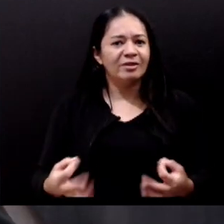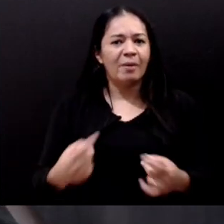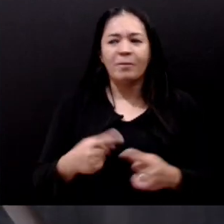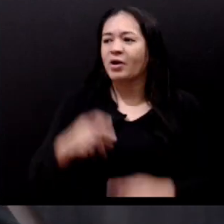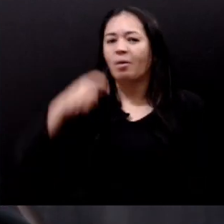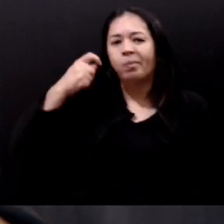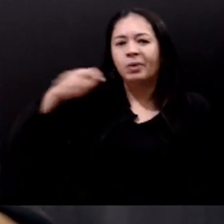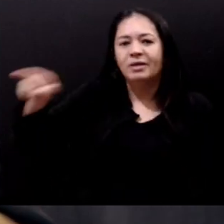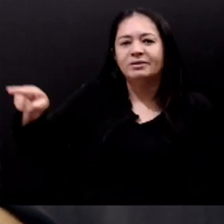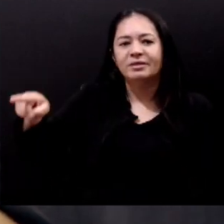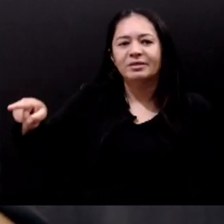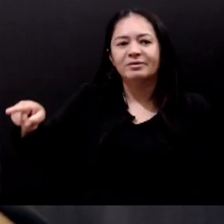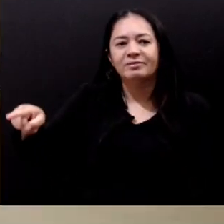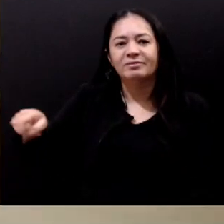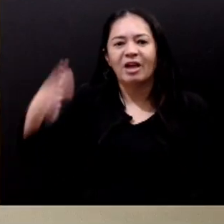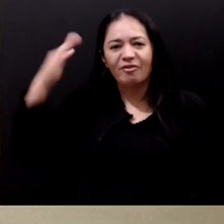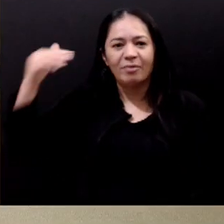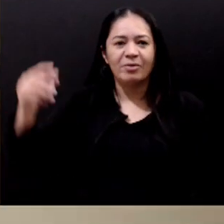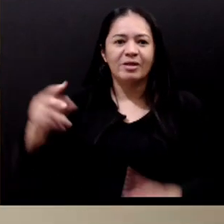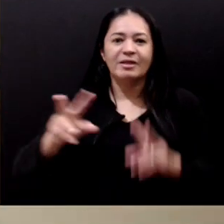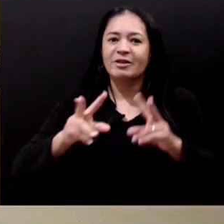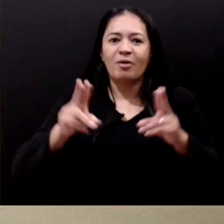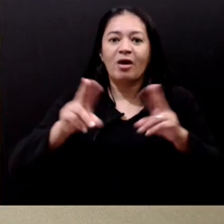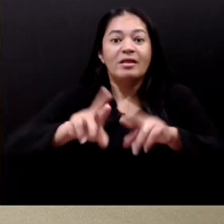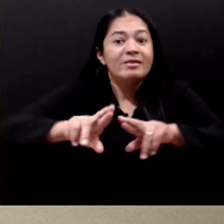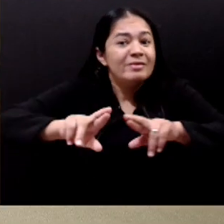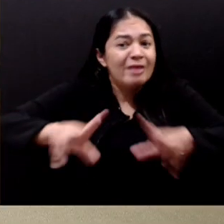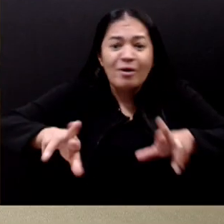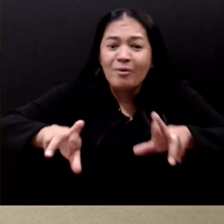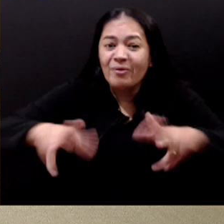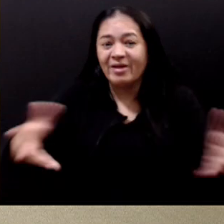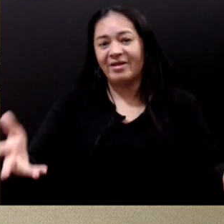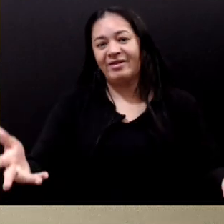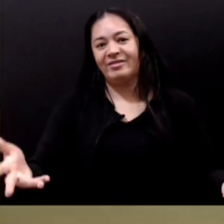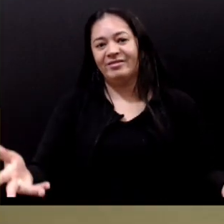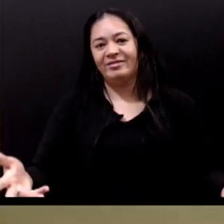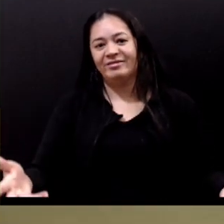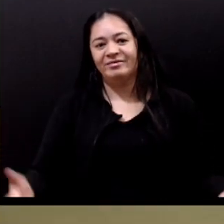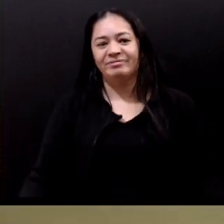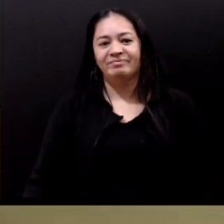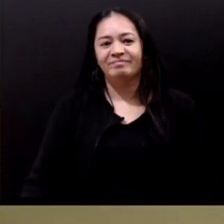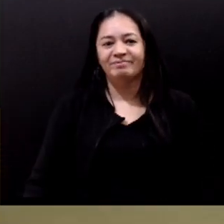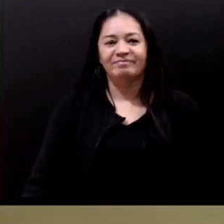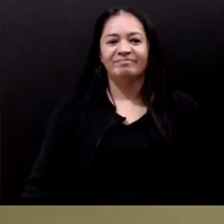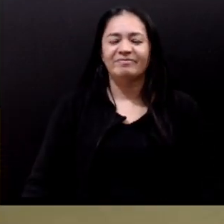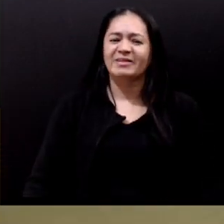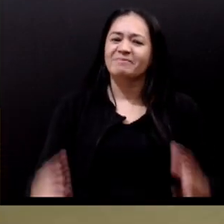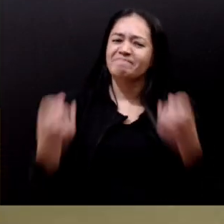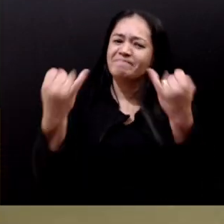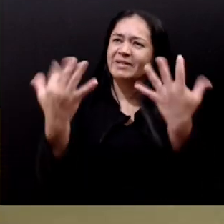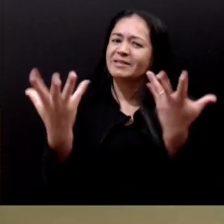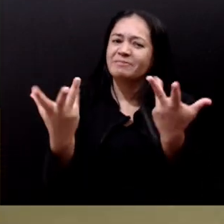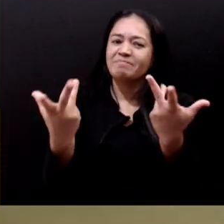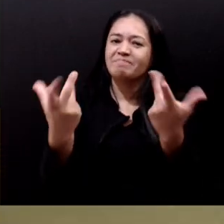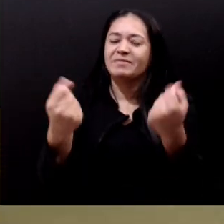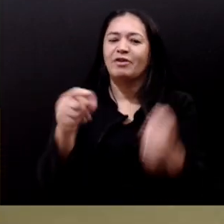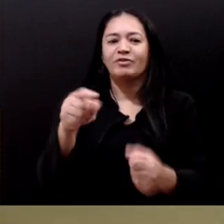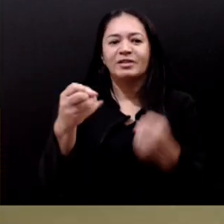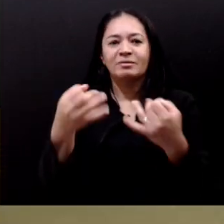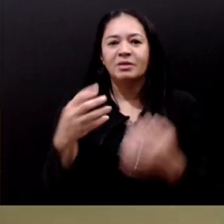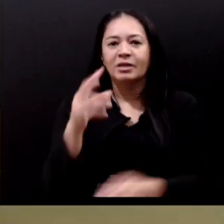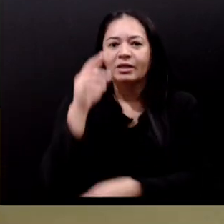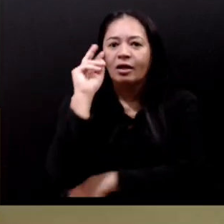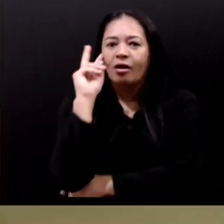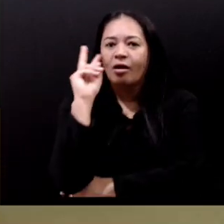é. Nossa, que explicação magnífica, muito bom. E você falando, eu fui viajando aqui